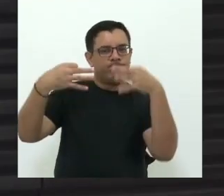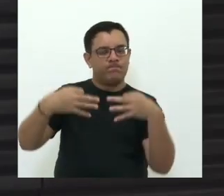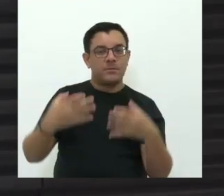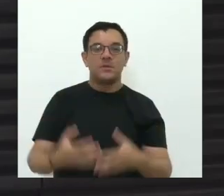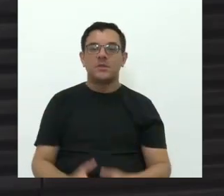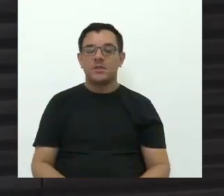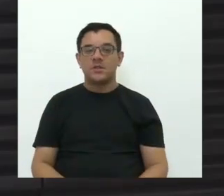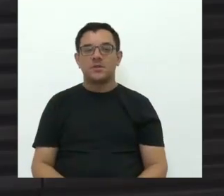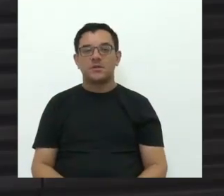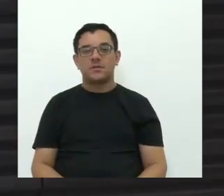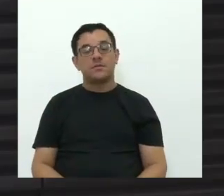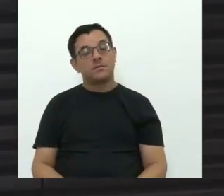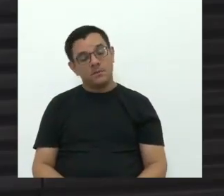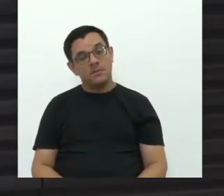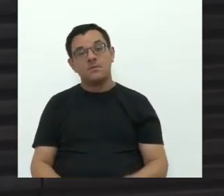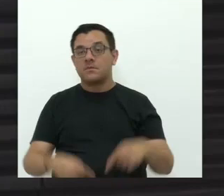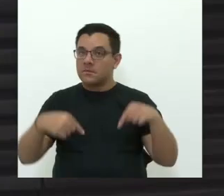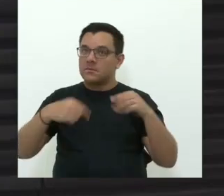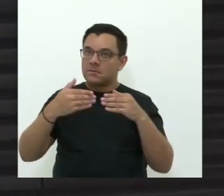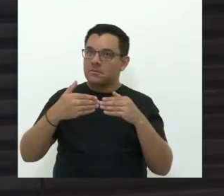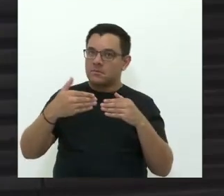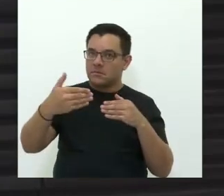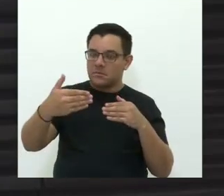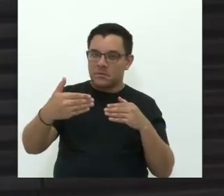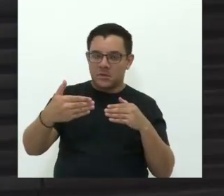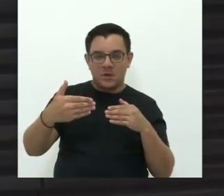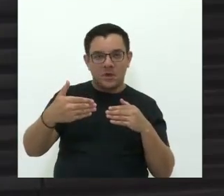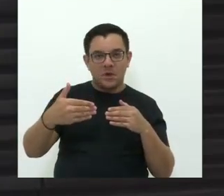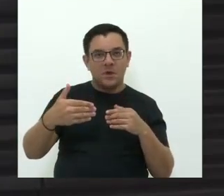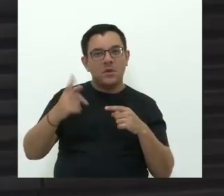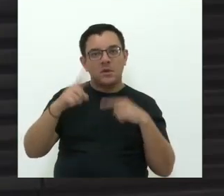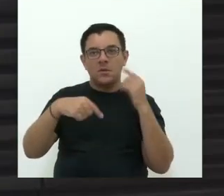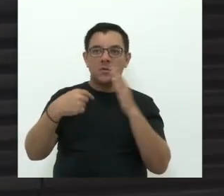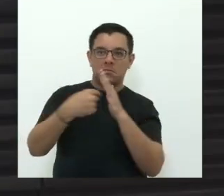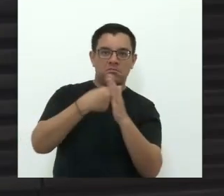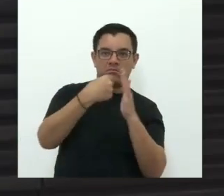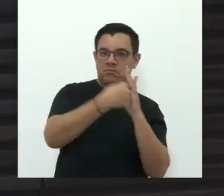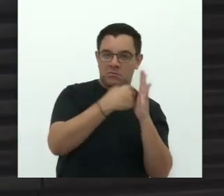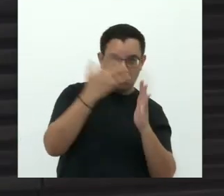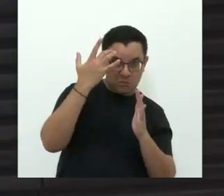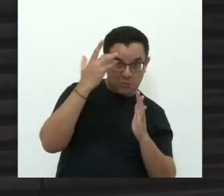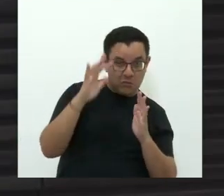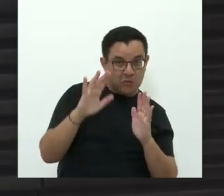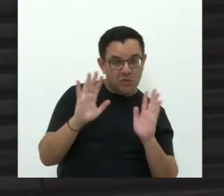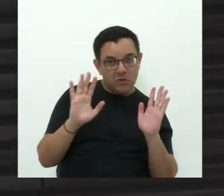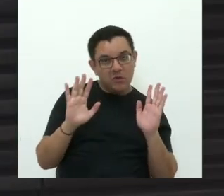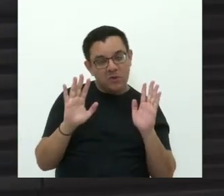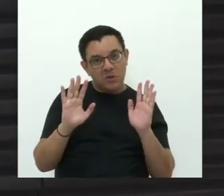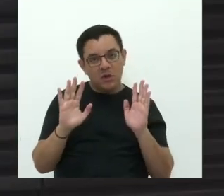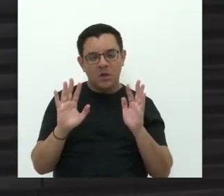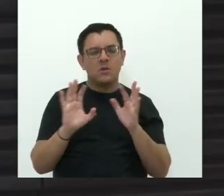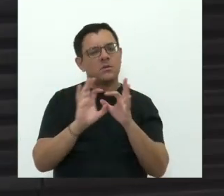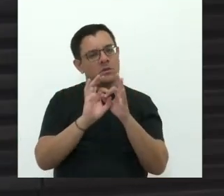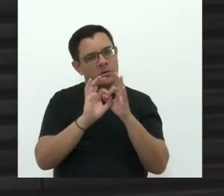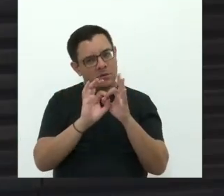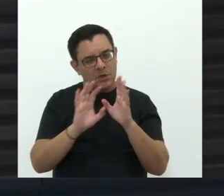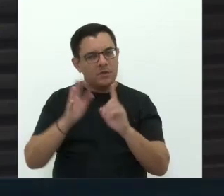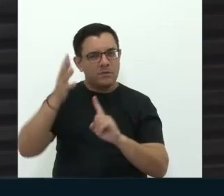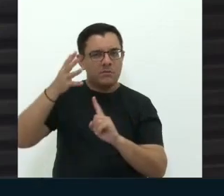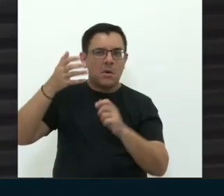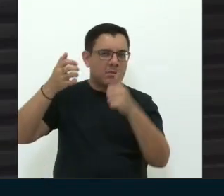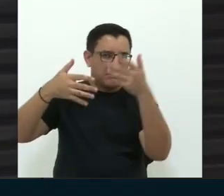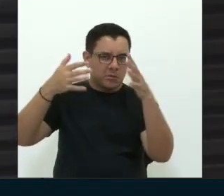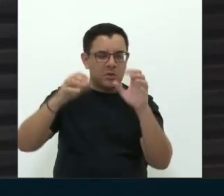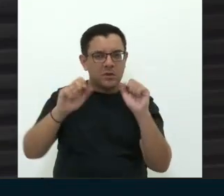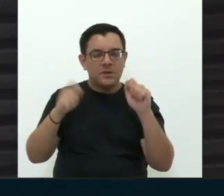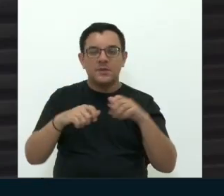né e aqui a gente daqui a pouco não sei se vai ter oportunidade de perguntas mas eu eh a gente fica à disposição para falar sobre isso